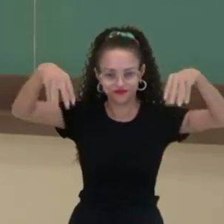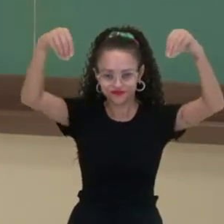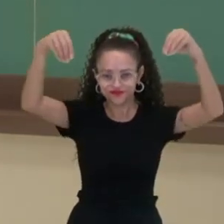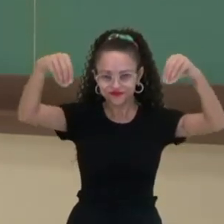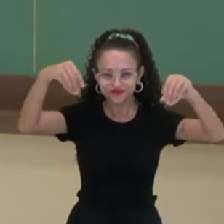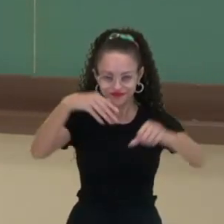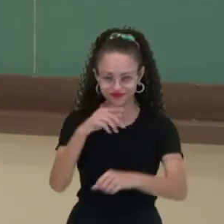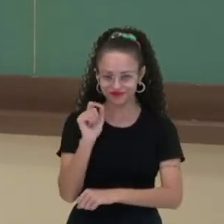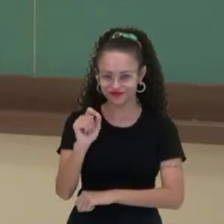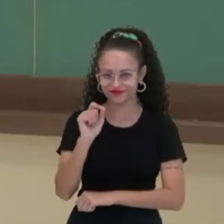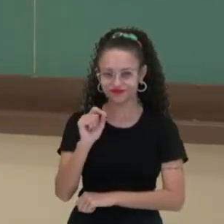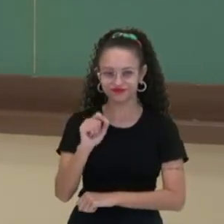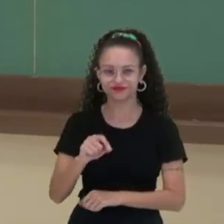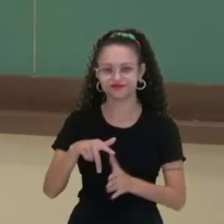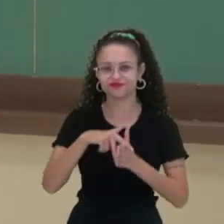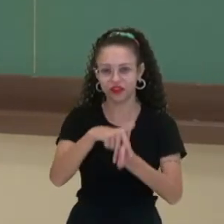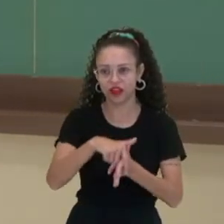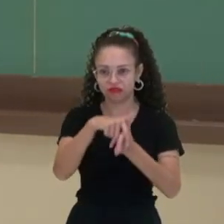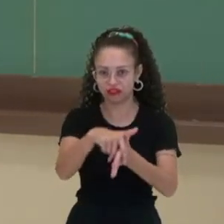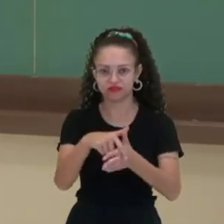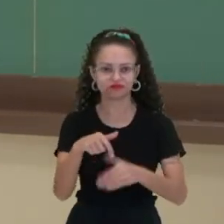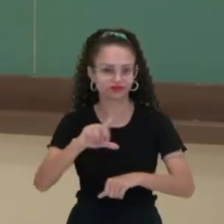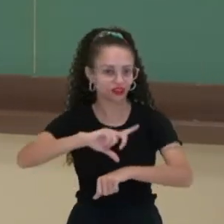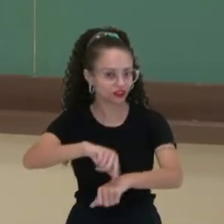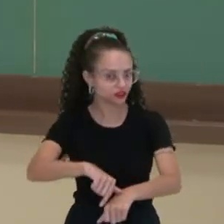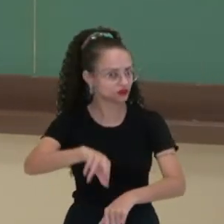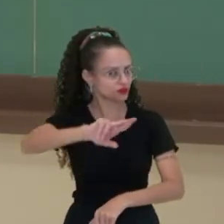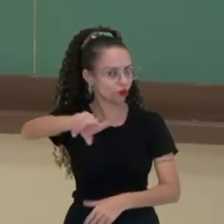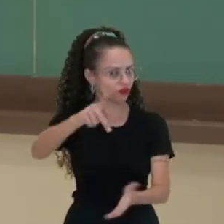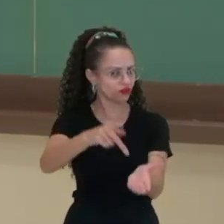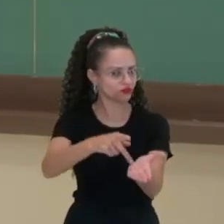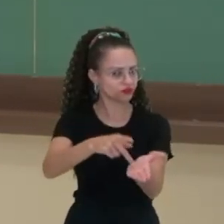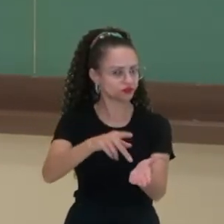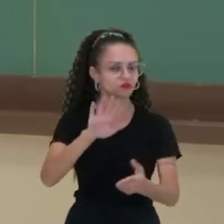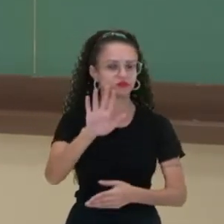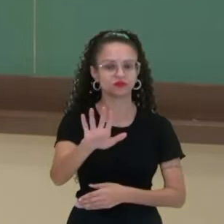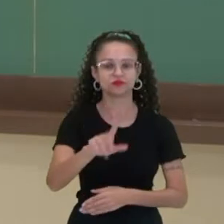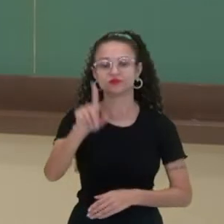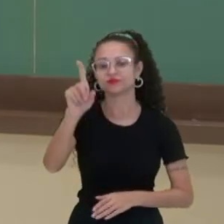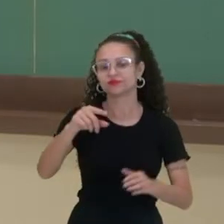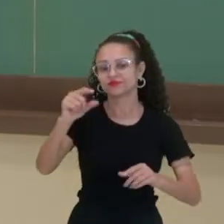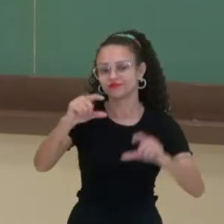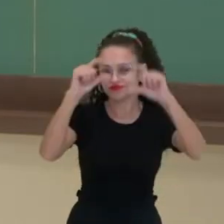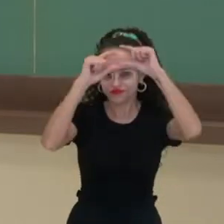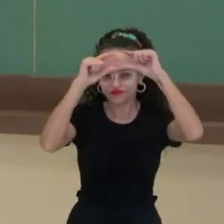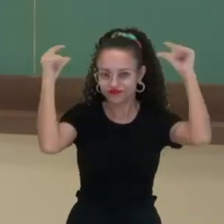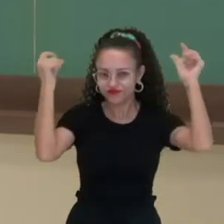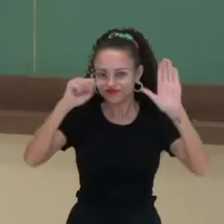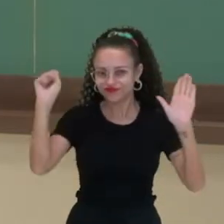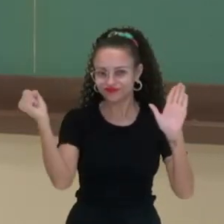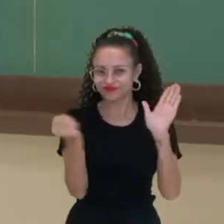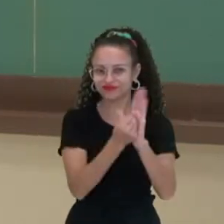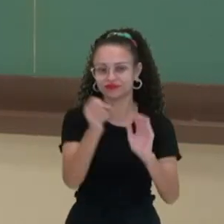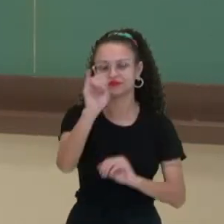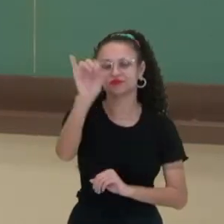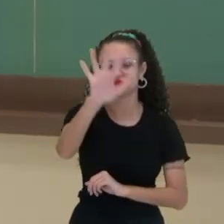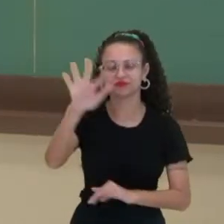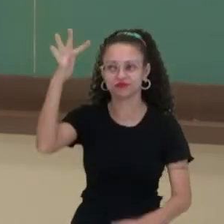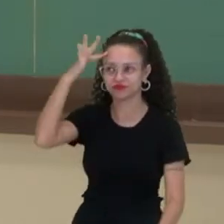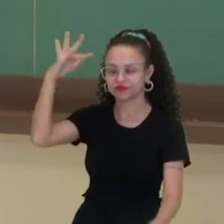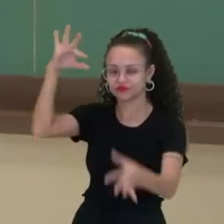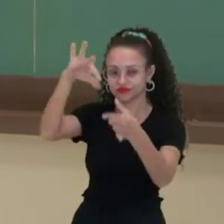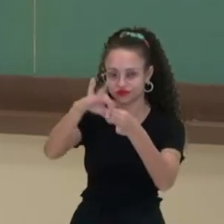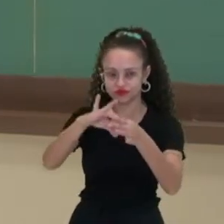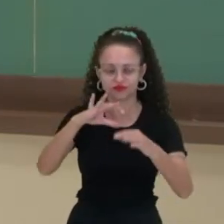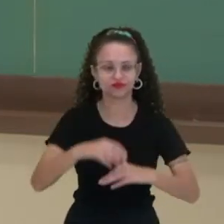cavalos, e uma coisa assim muito atrasada, né? Que não é bem verdade também, mas isso são os estereótipos a mídia, a imagem que nos construímos dentro